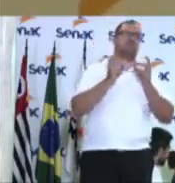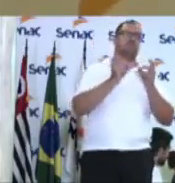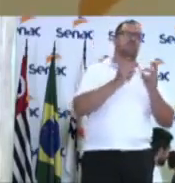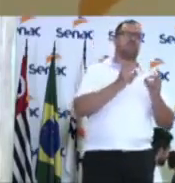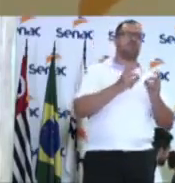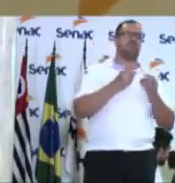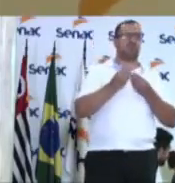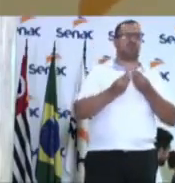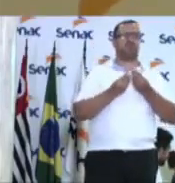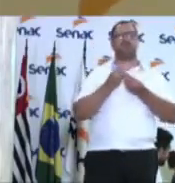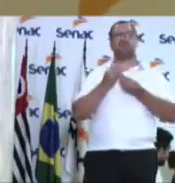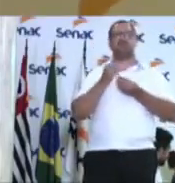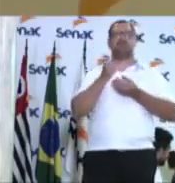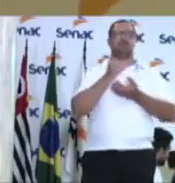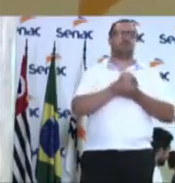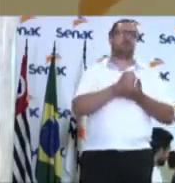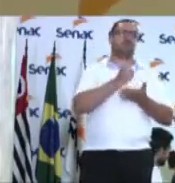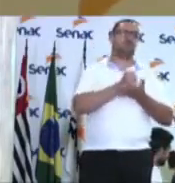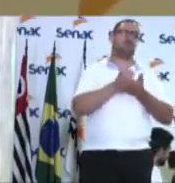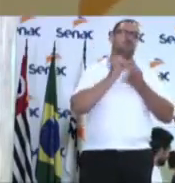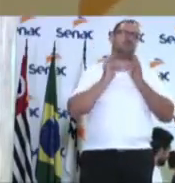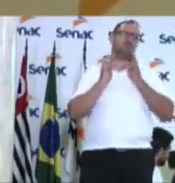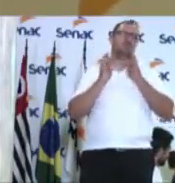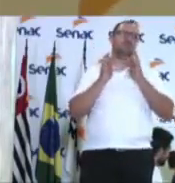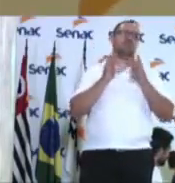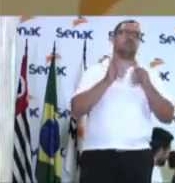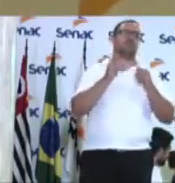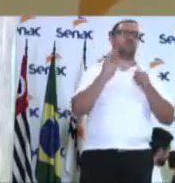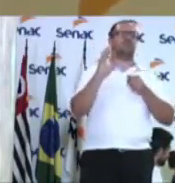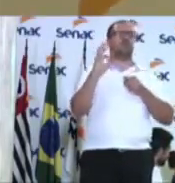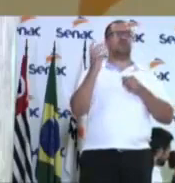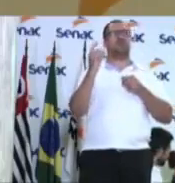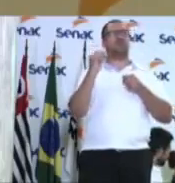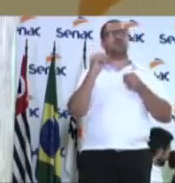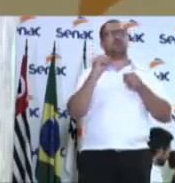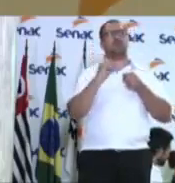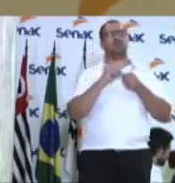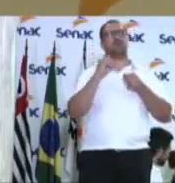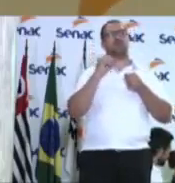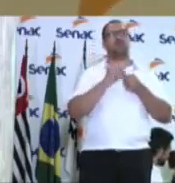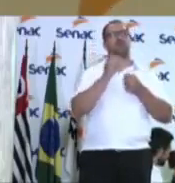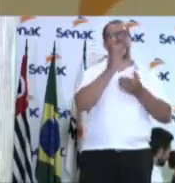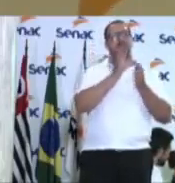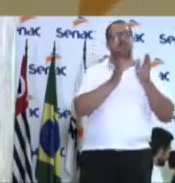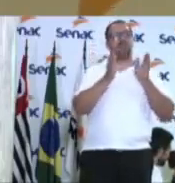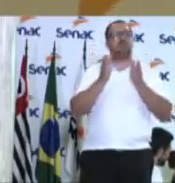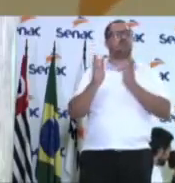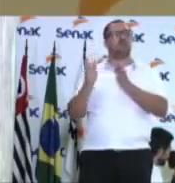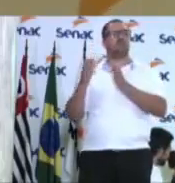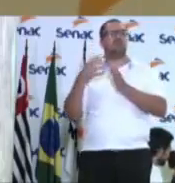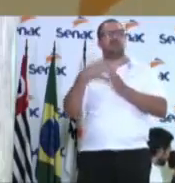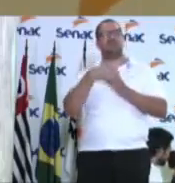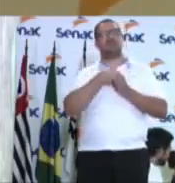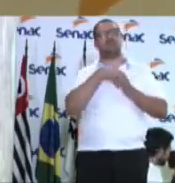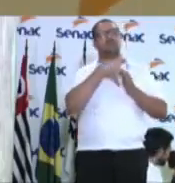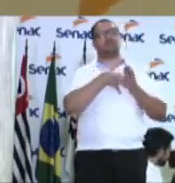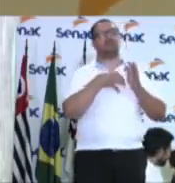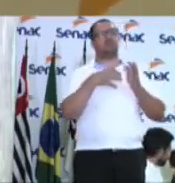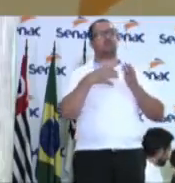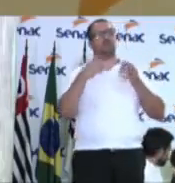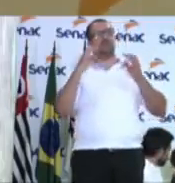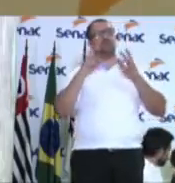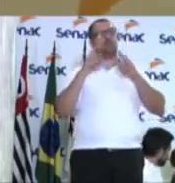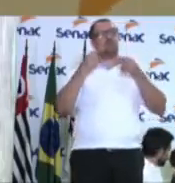então, como marca, cara, todo mundo já vai, assim, a gente passa por isso, por exemplo, comercial de... Assim, todo mundo